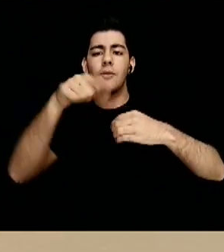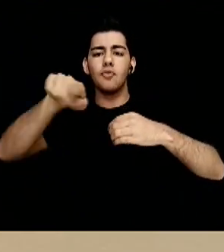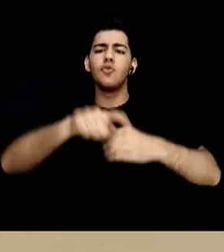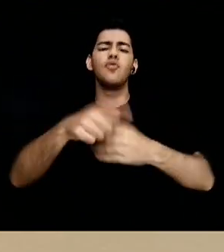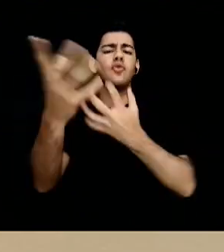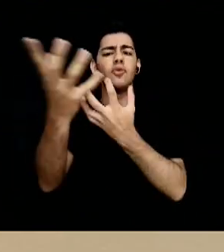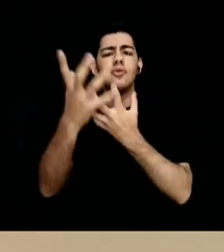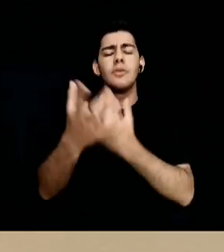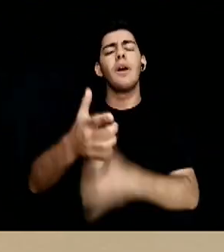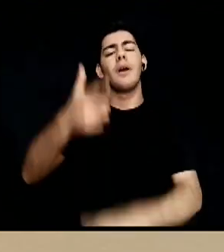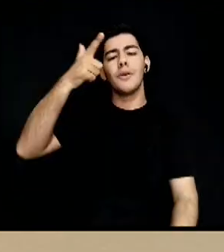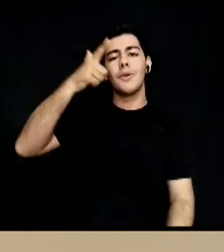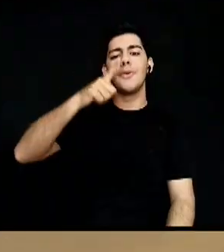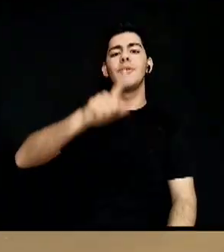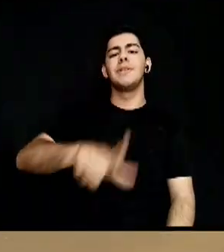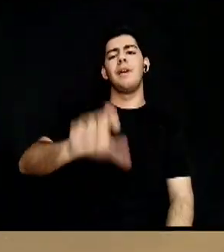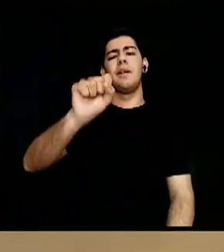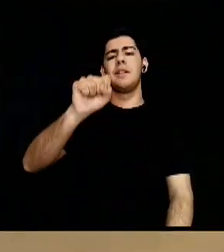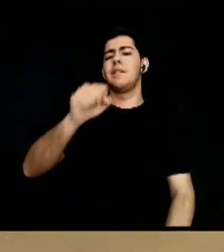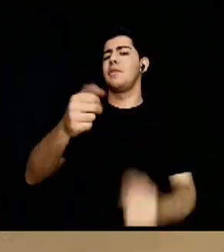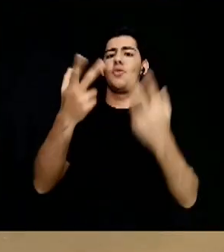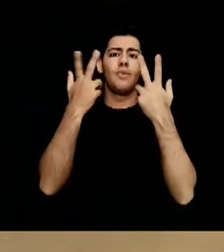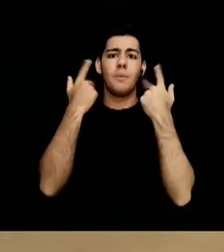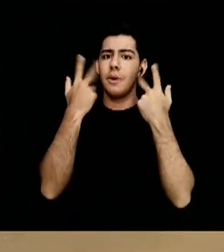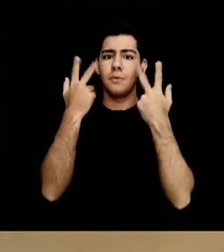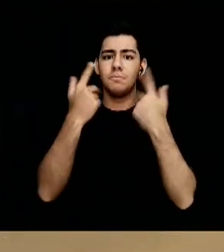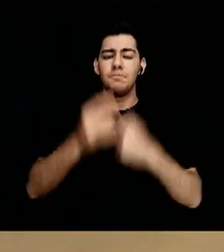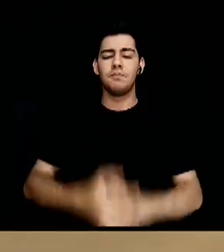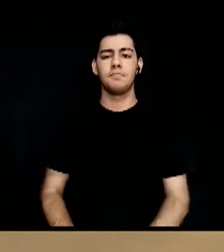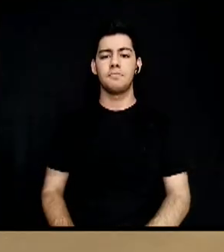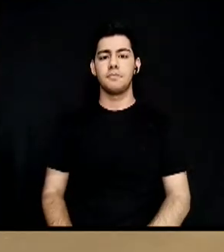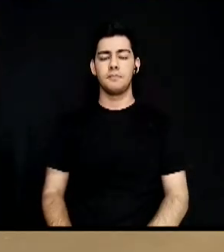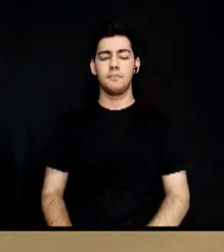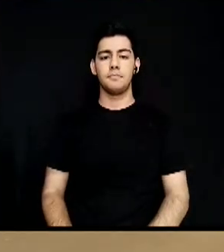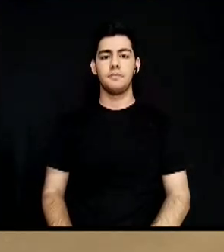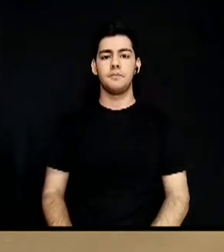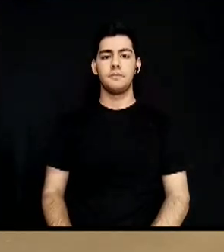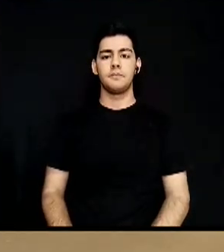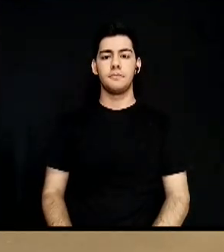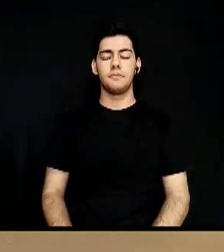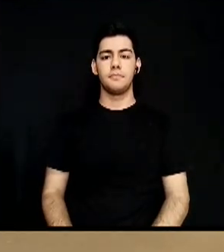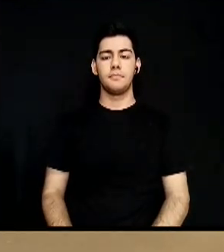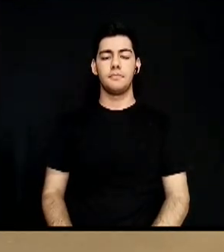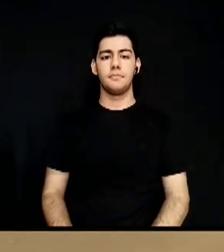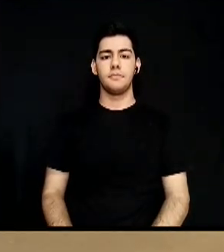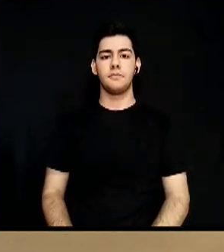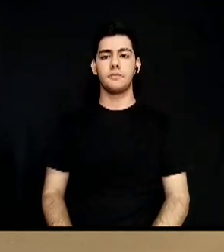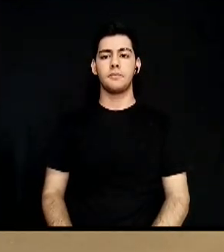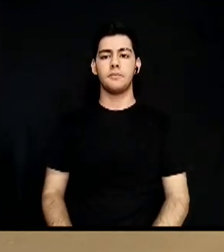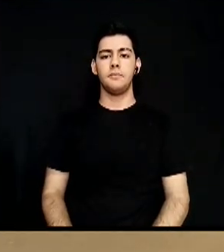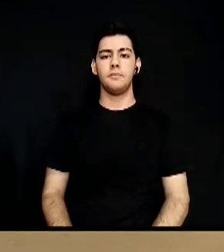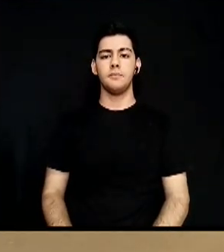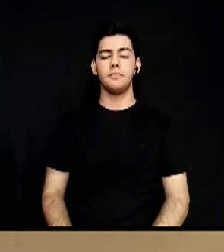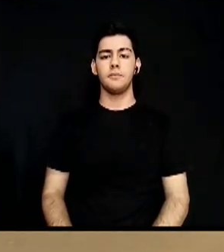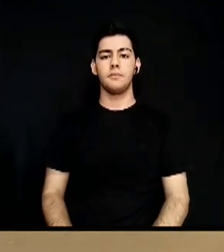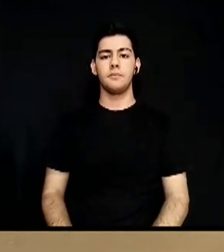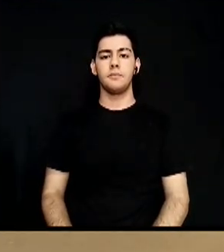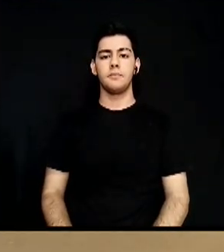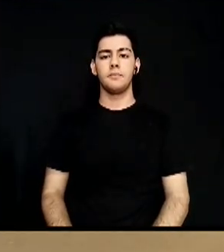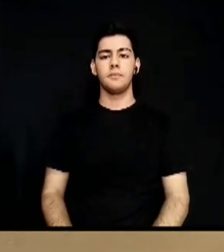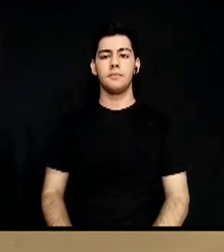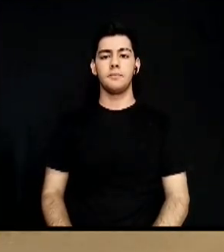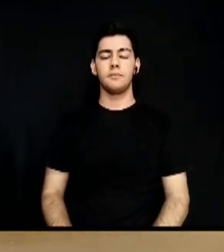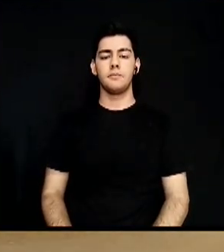trabalhar com ele. Depois, né, vem com um aplique por cima, um stencil, enfim, dá para